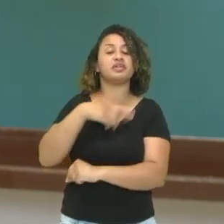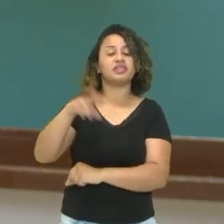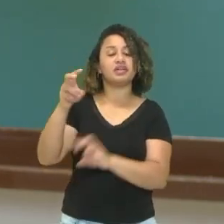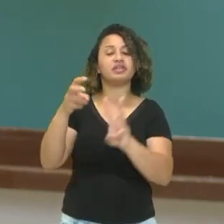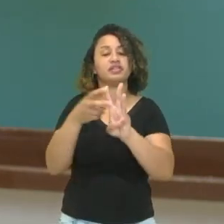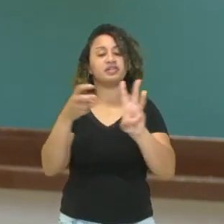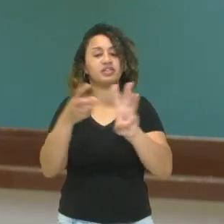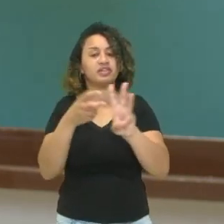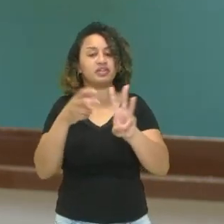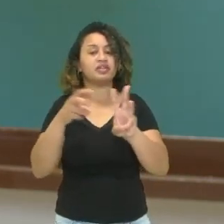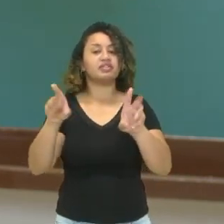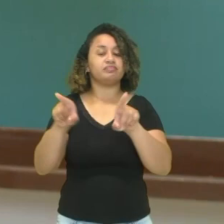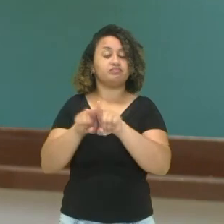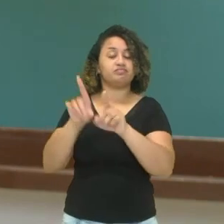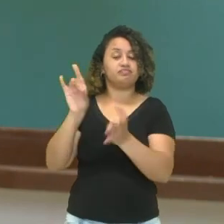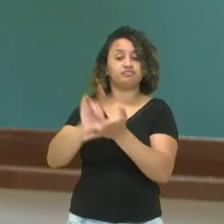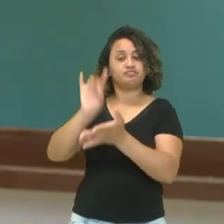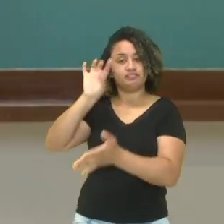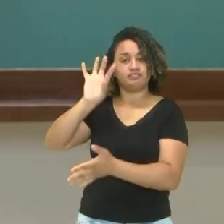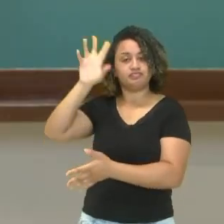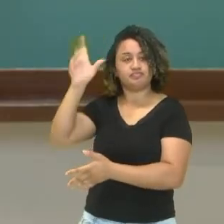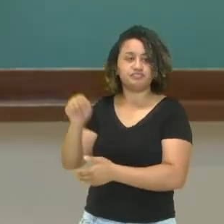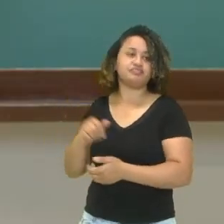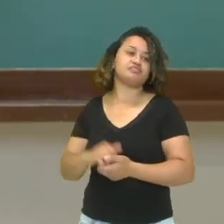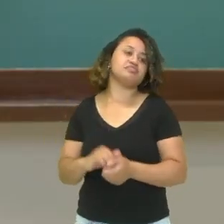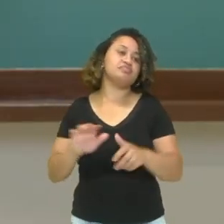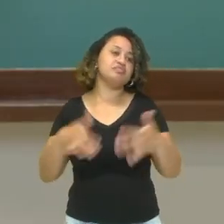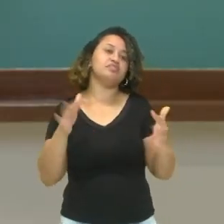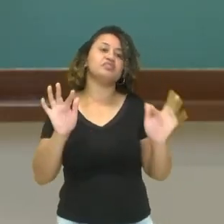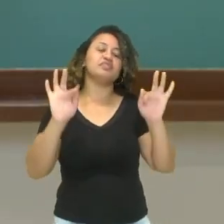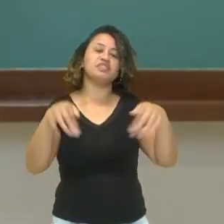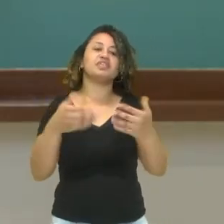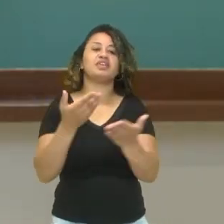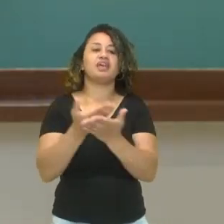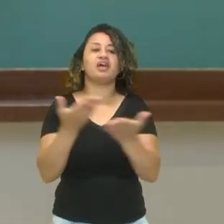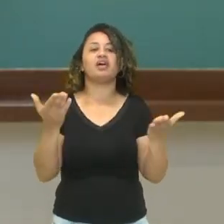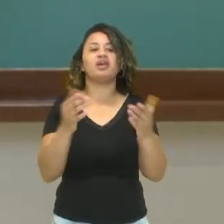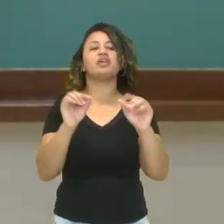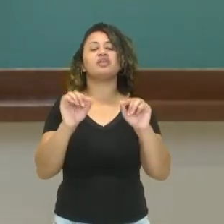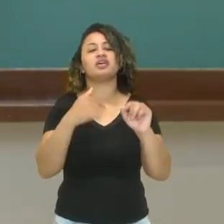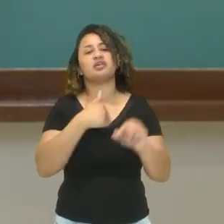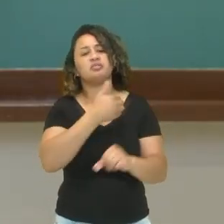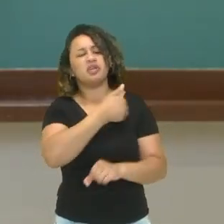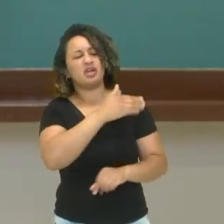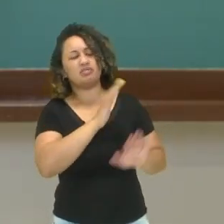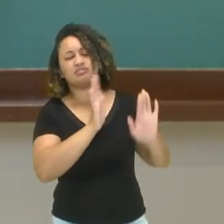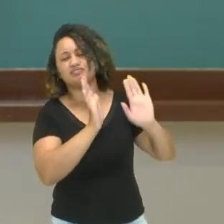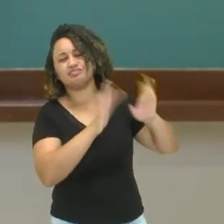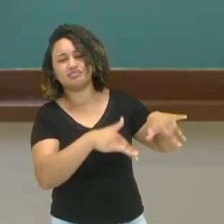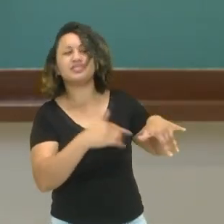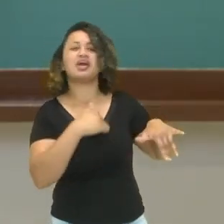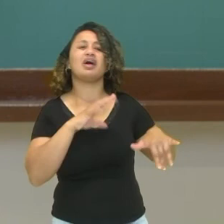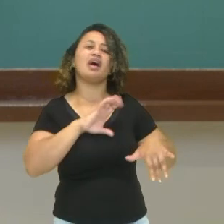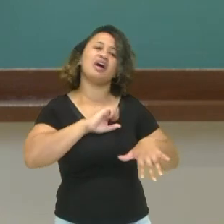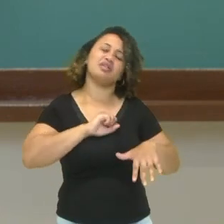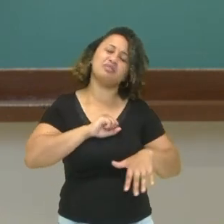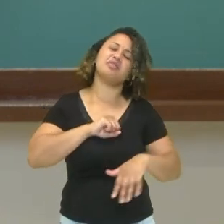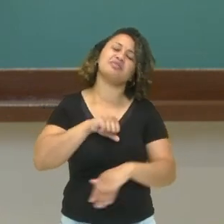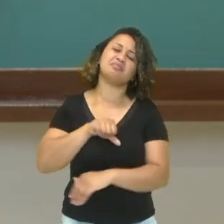indígenas e africanas. E encerramos nossa aula lembrando, seja menos preconceito, seja mais amor